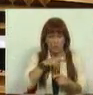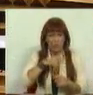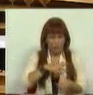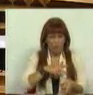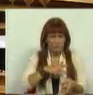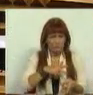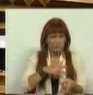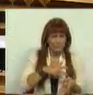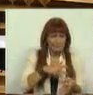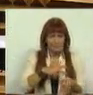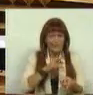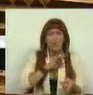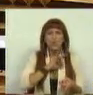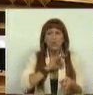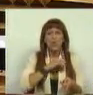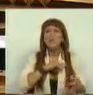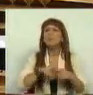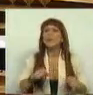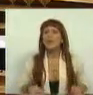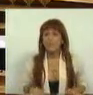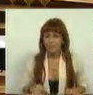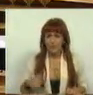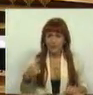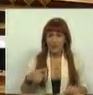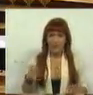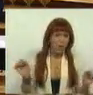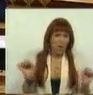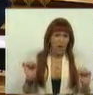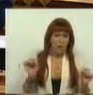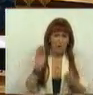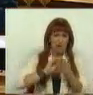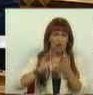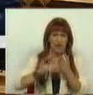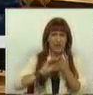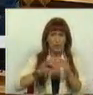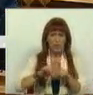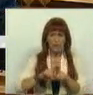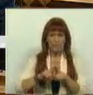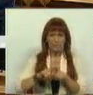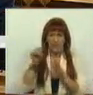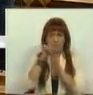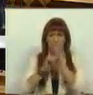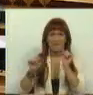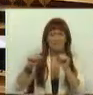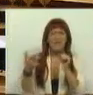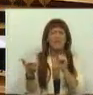Portugal. E o senhor deputado, estava ou não estava escrito no